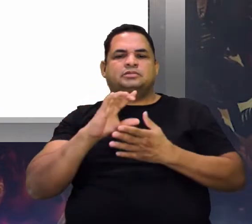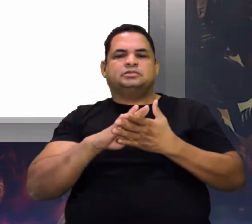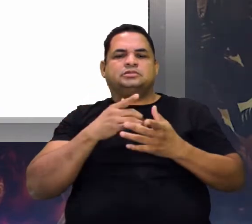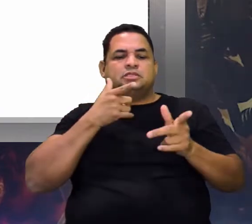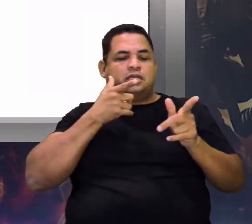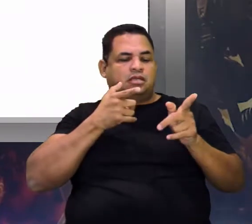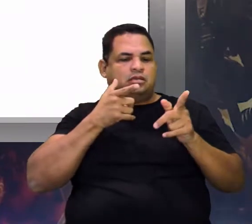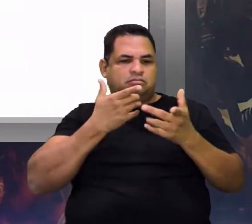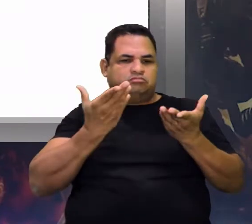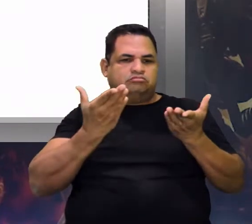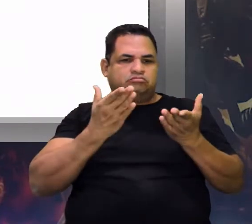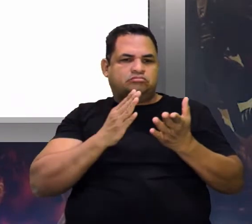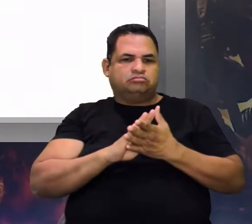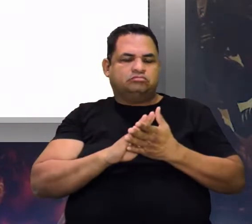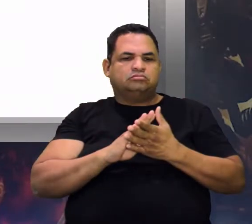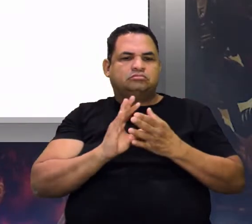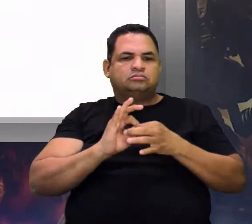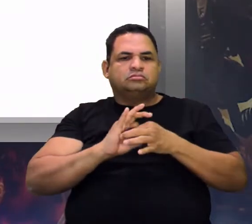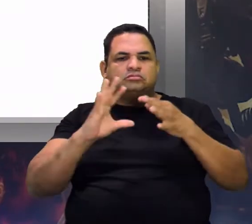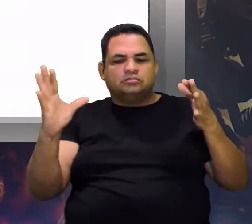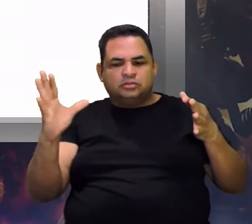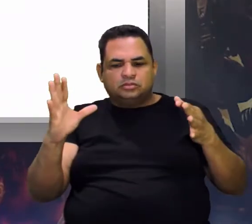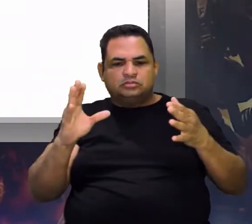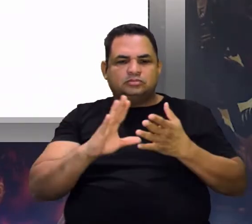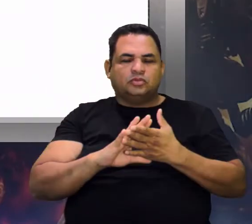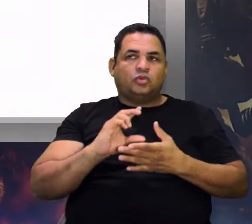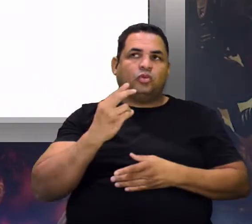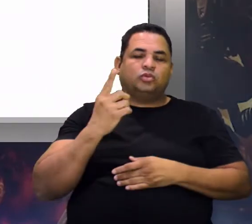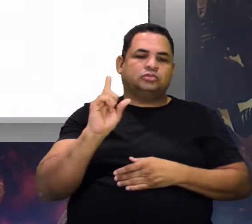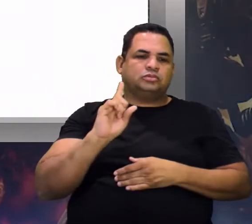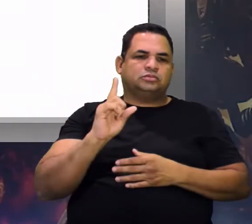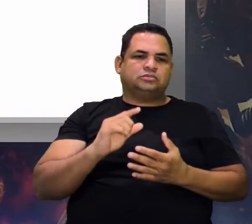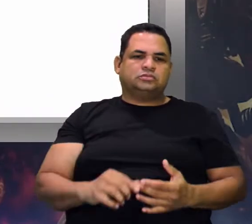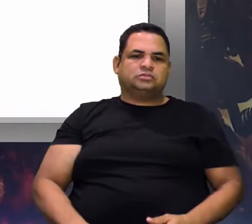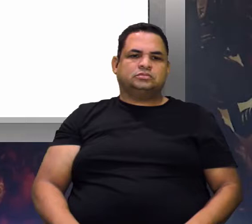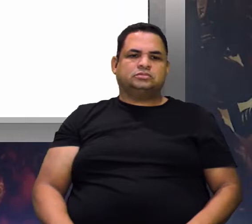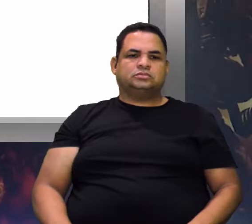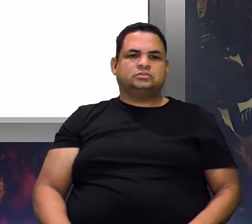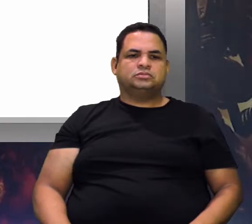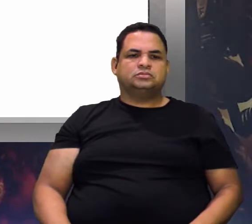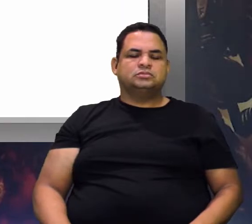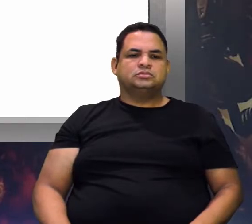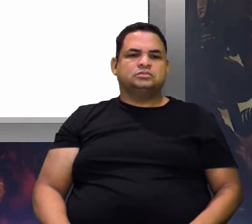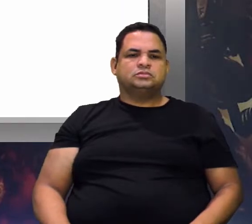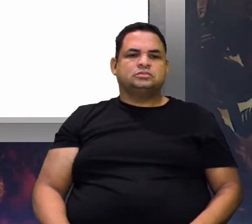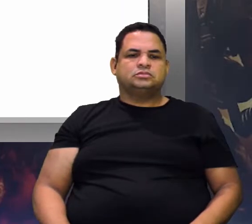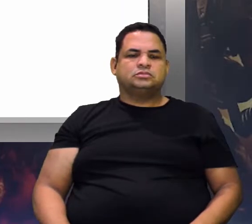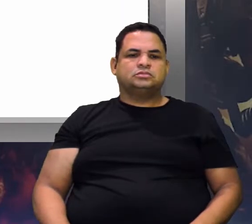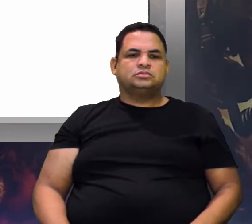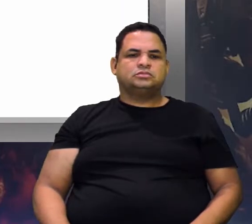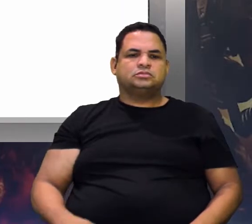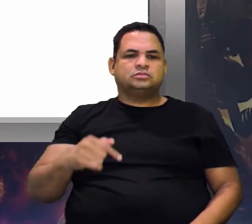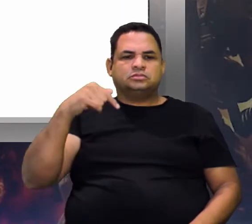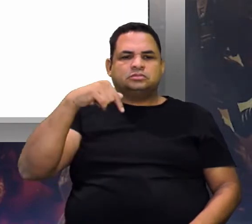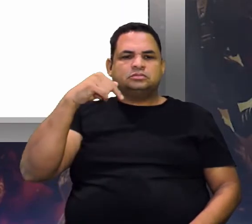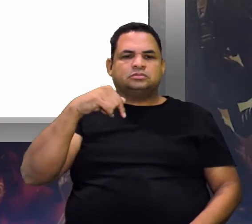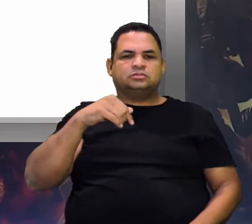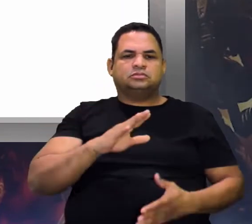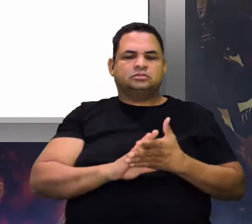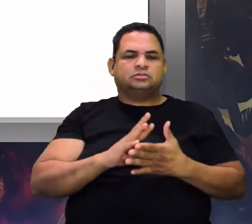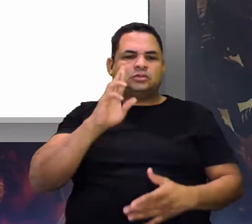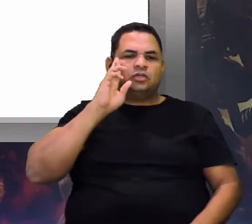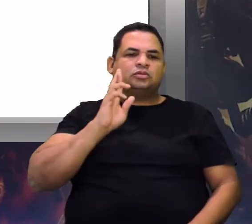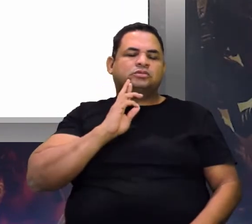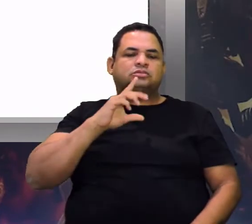das armas, se era para liberar arma ou se não era liberar arma. Foi o plebiscito das armas. Aqui em Rondônia